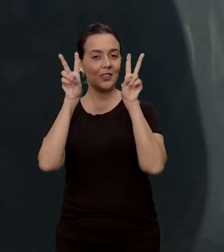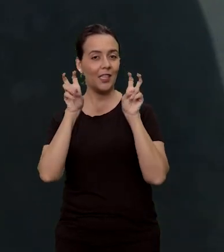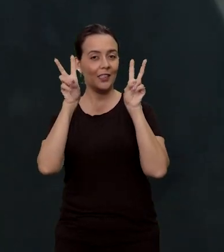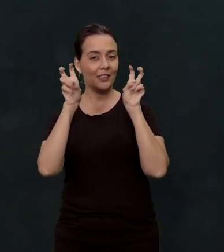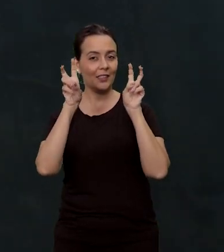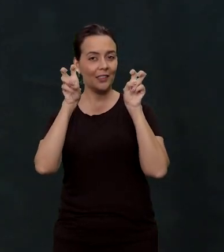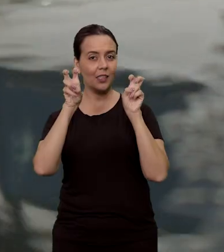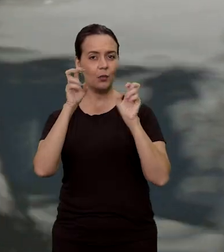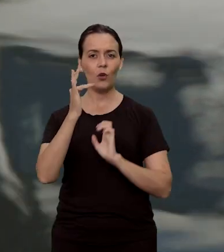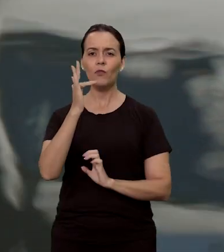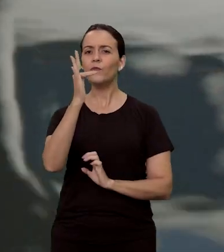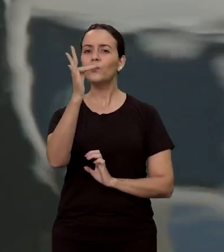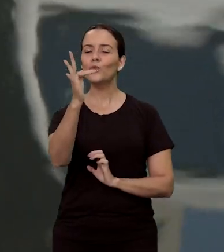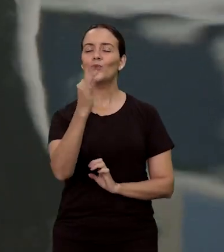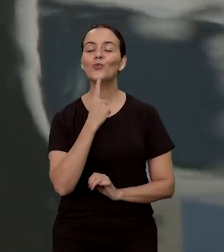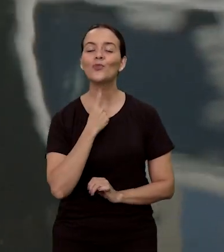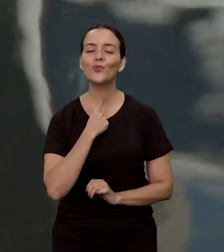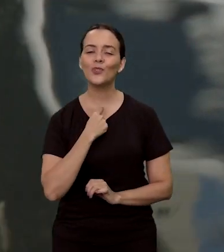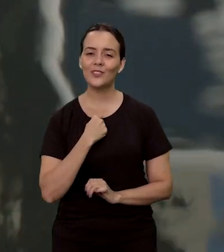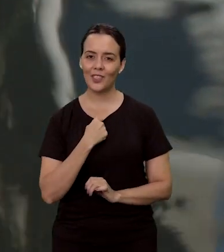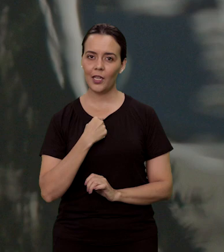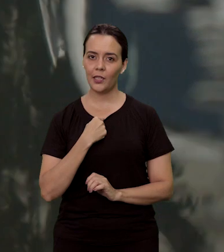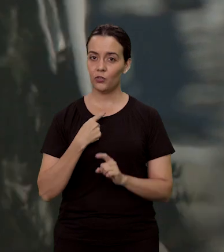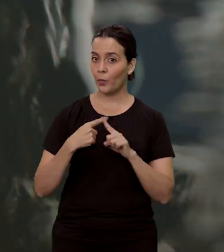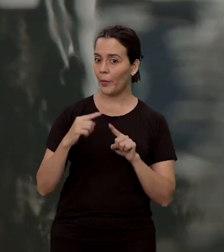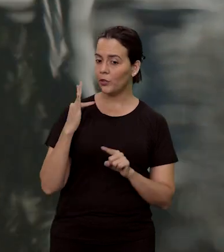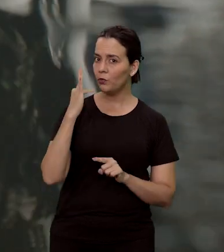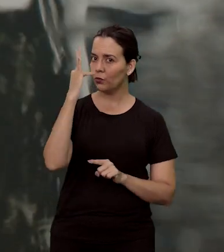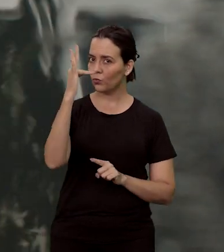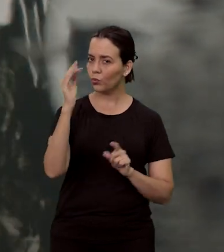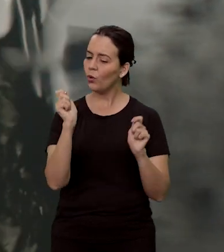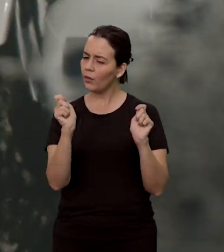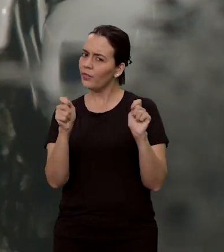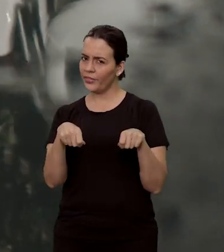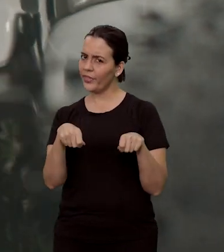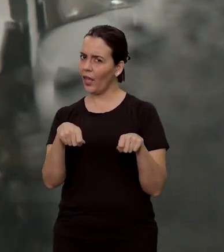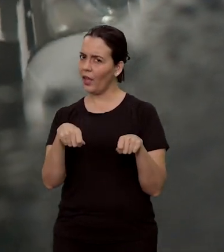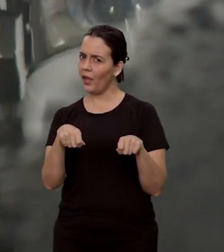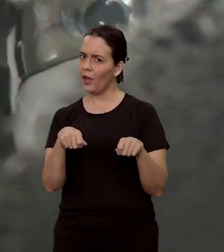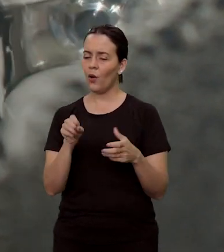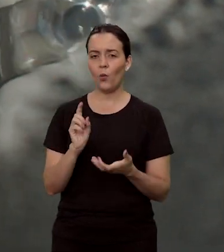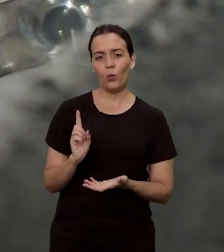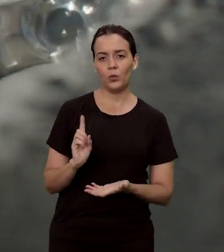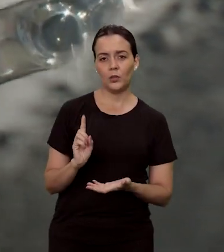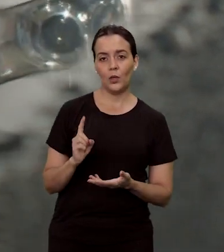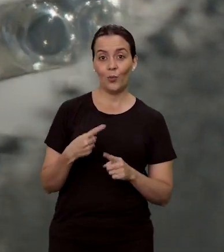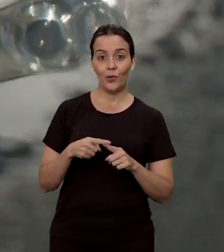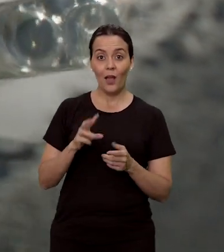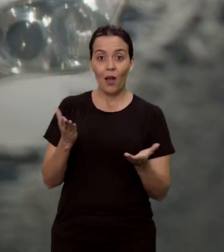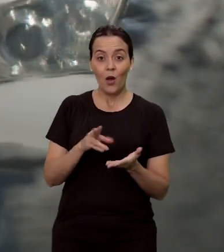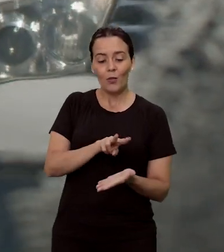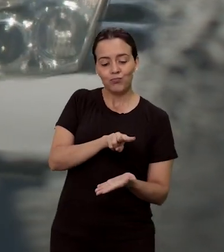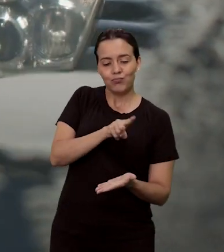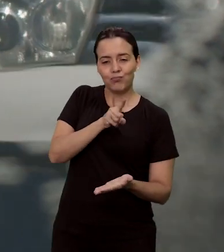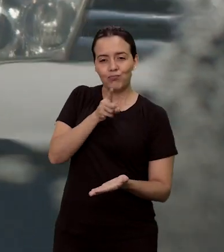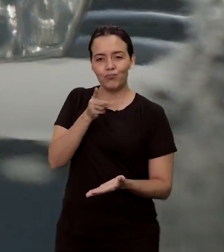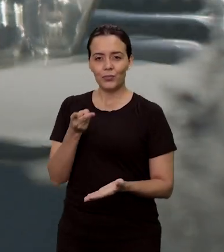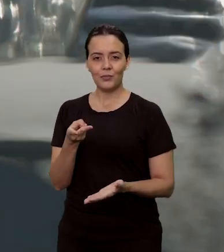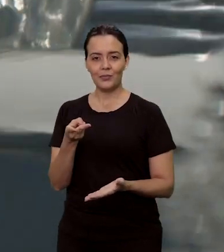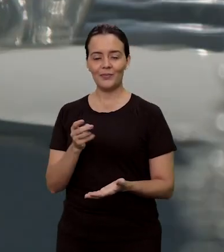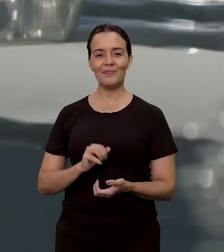só desejáveis, mas também possíveis nesse momento de intensa transição.